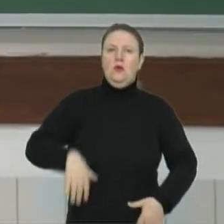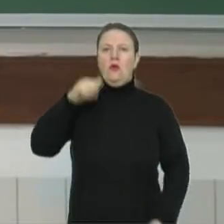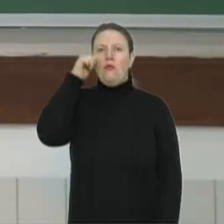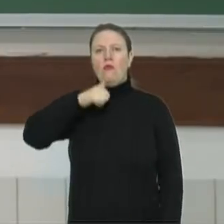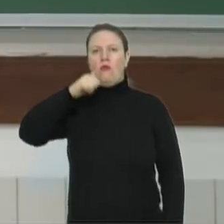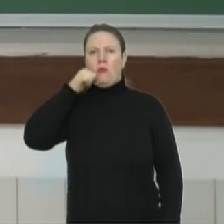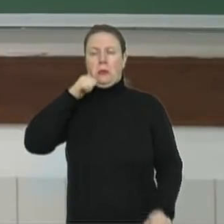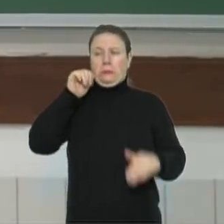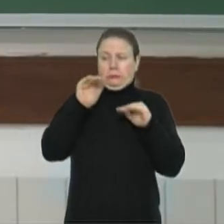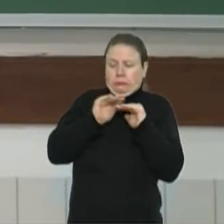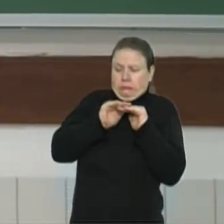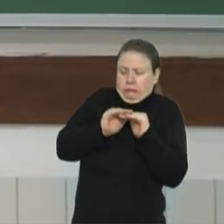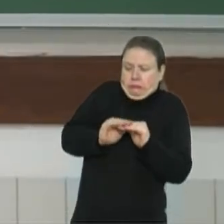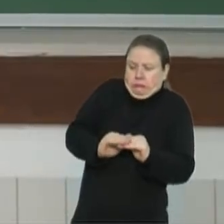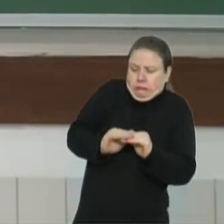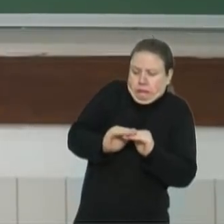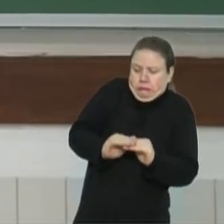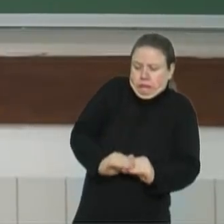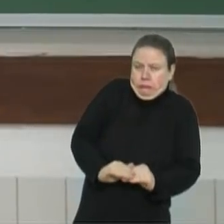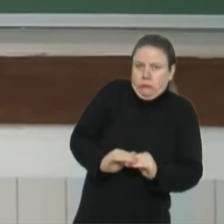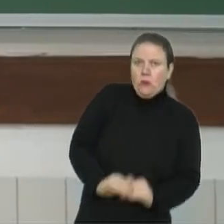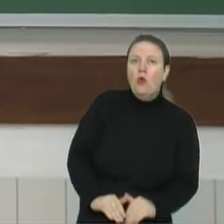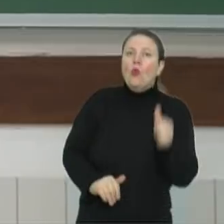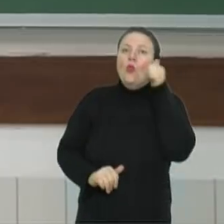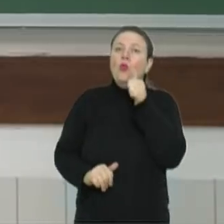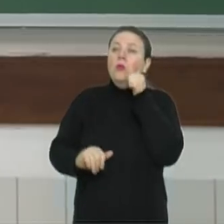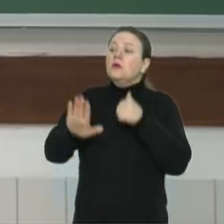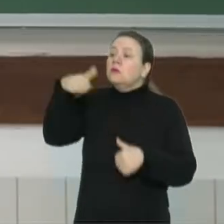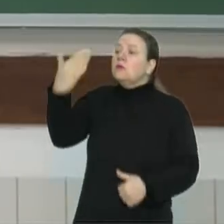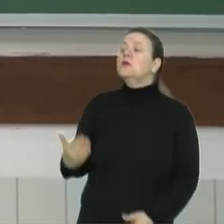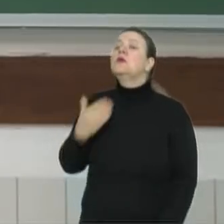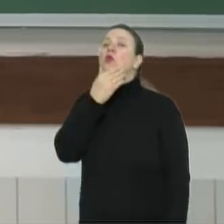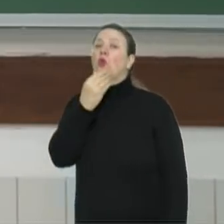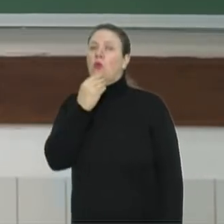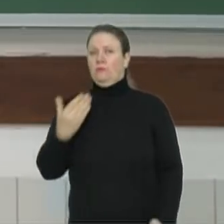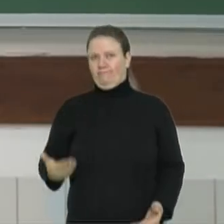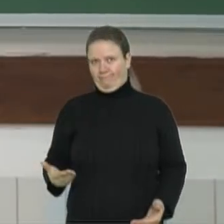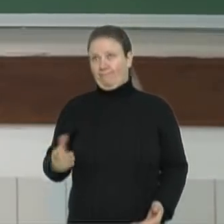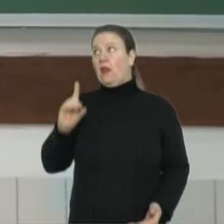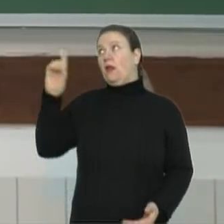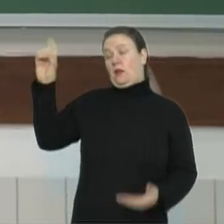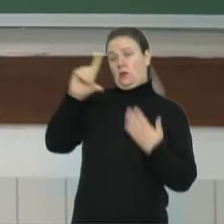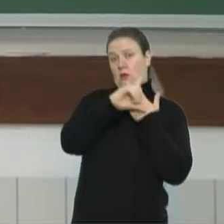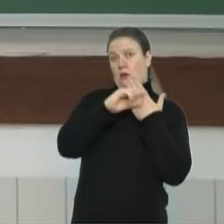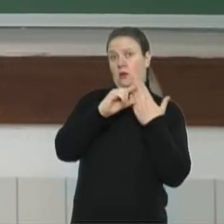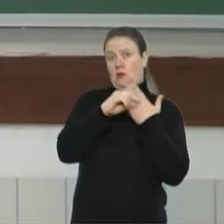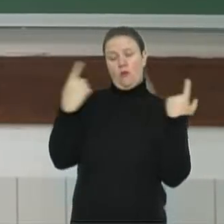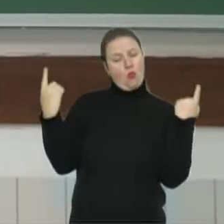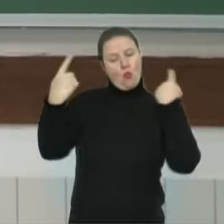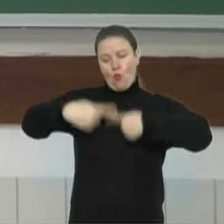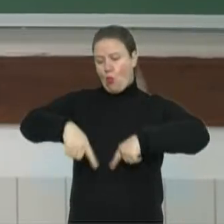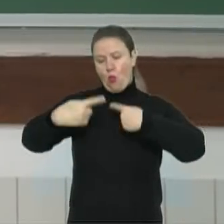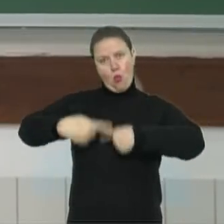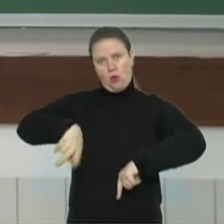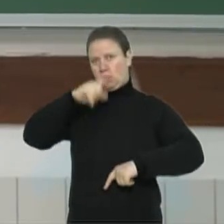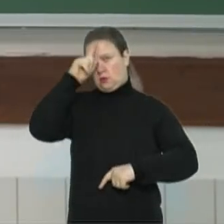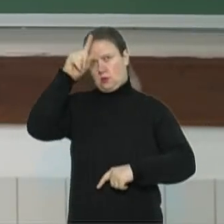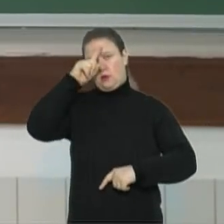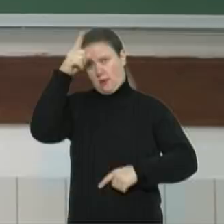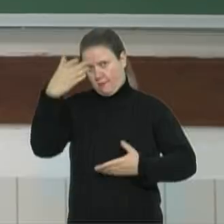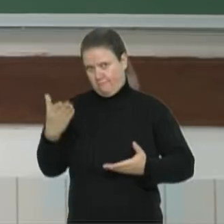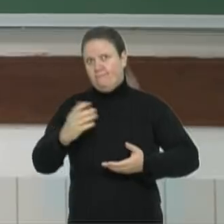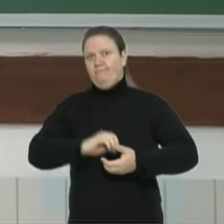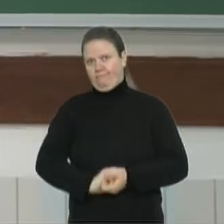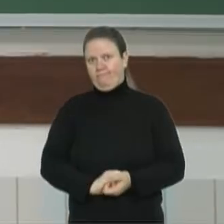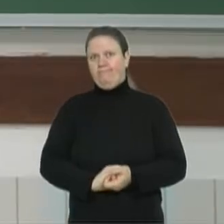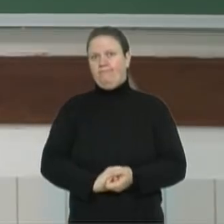uma submissão natural da mulher perante o homem. E é isso que a Simone de Beauvoir vai ir contra essa ideia. Tá?